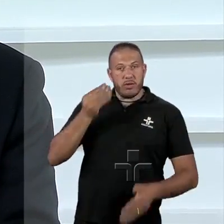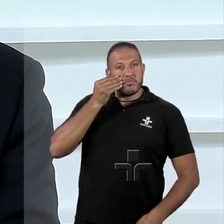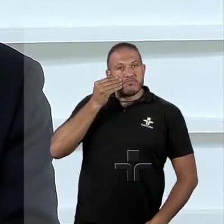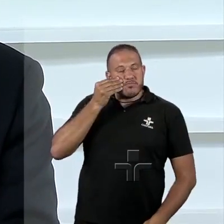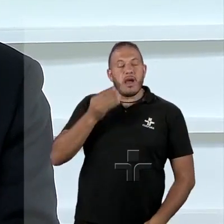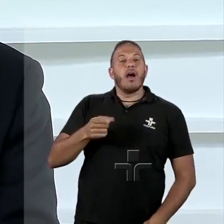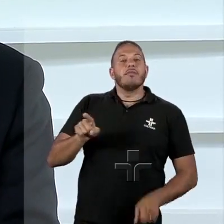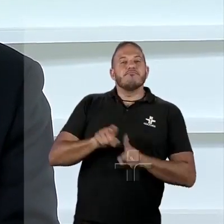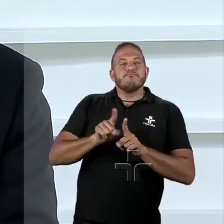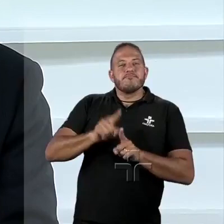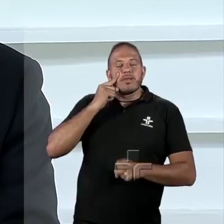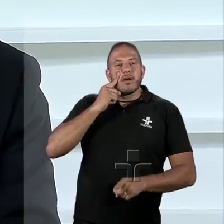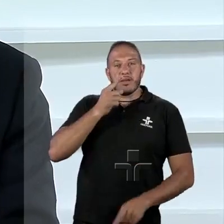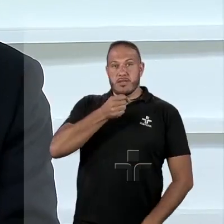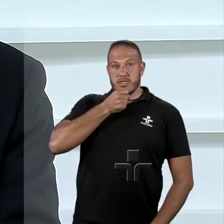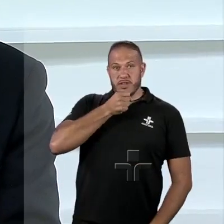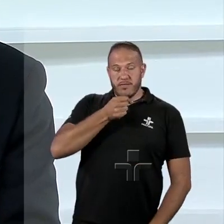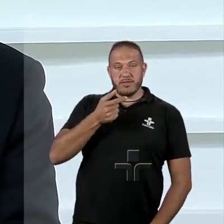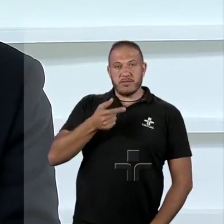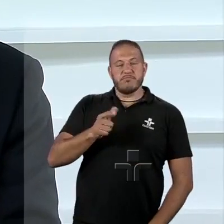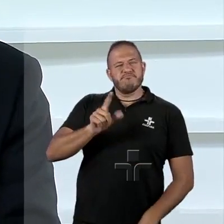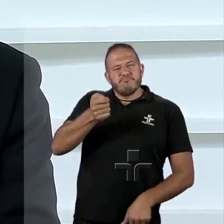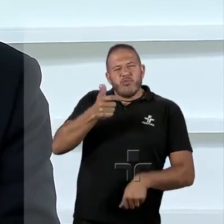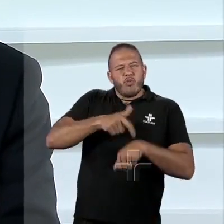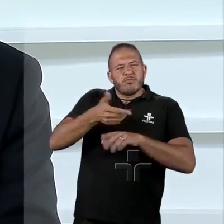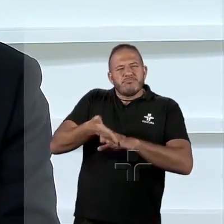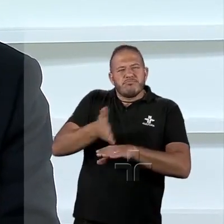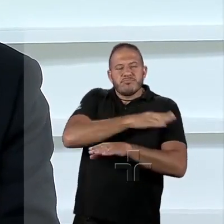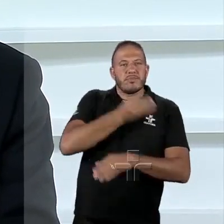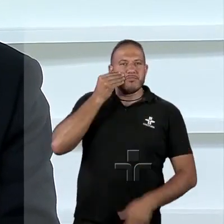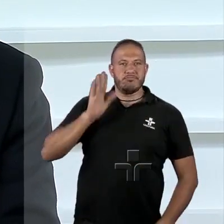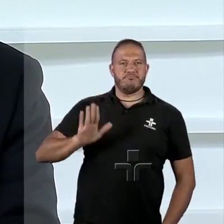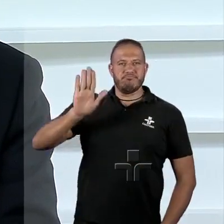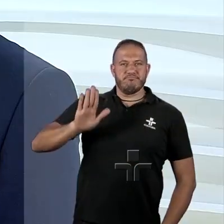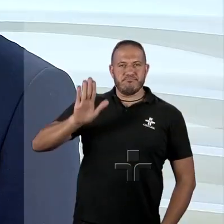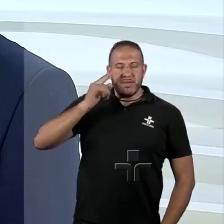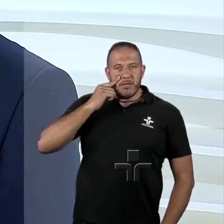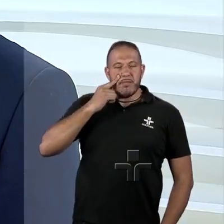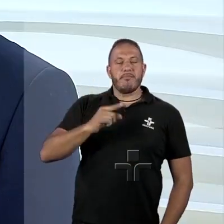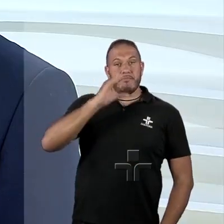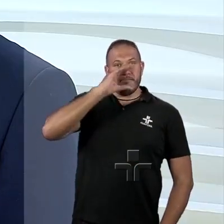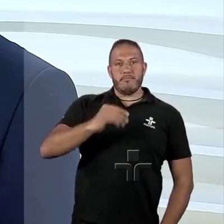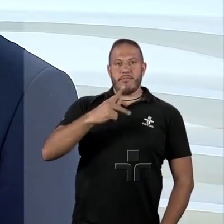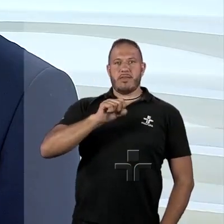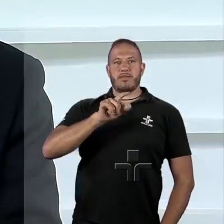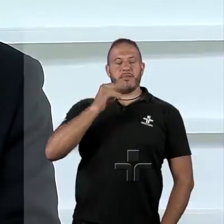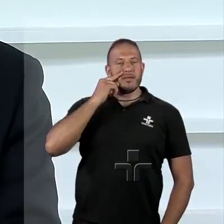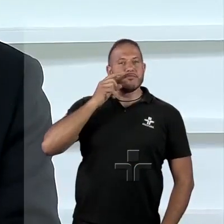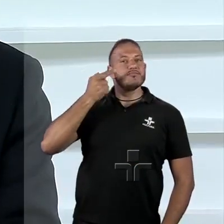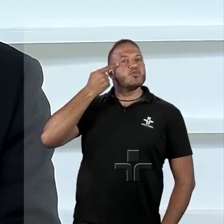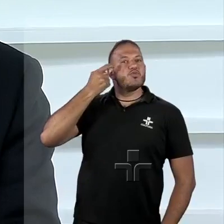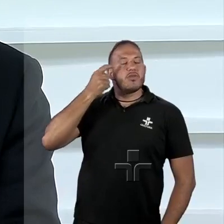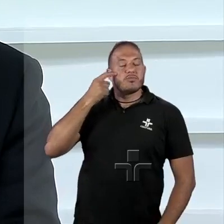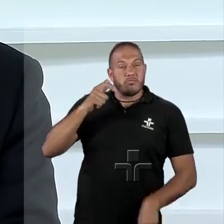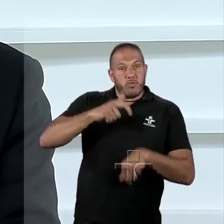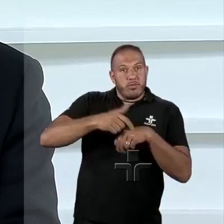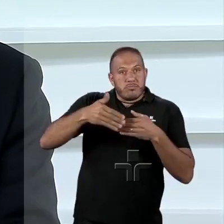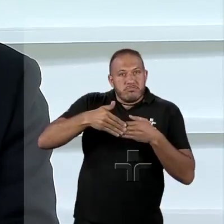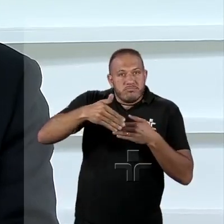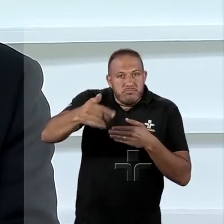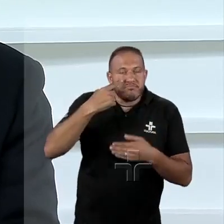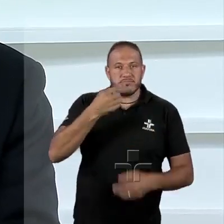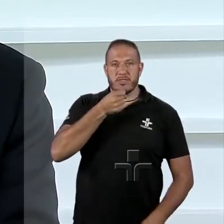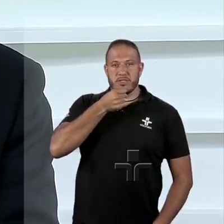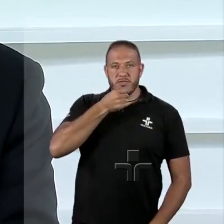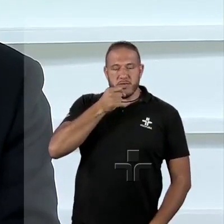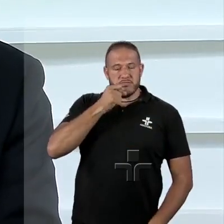exibir a entrevista gravada, agora há pouco, com o candidato do PSDB, João Dória. A ordem de entrada das entrevistas